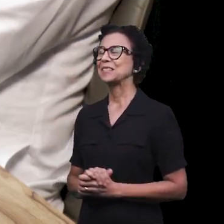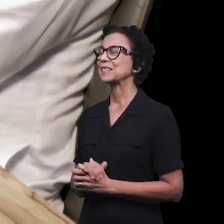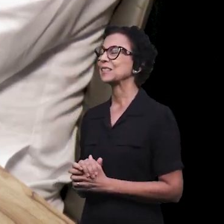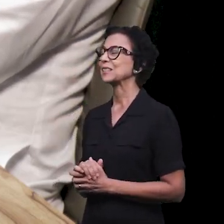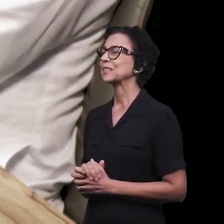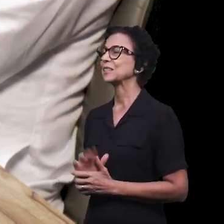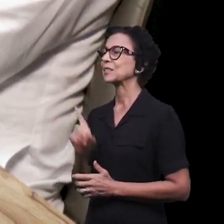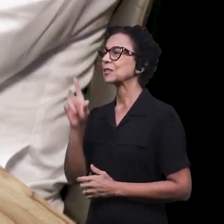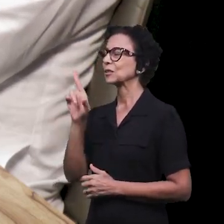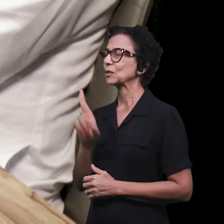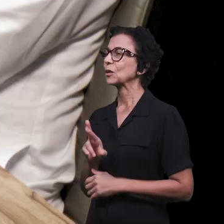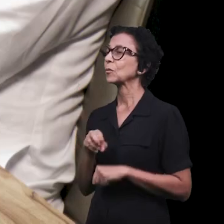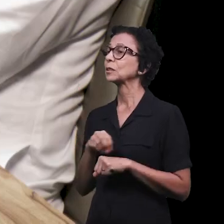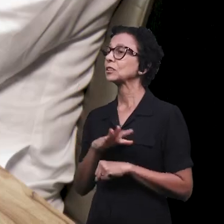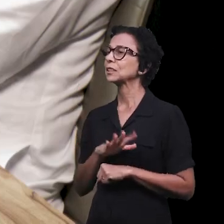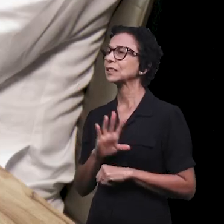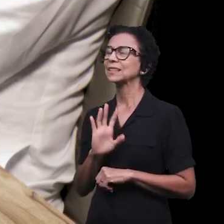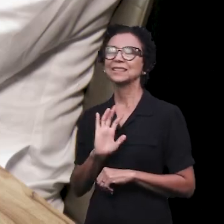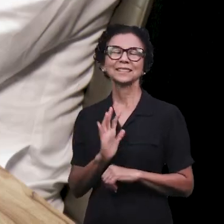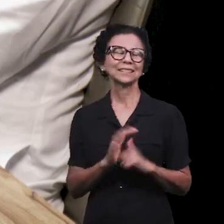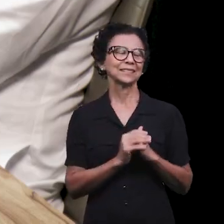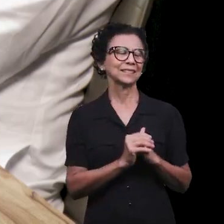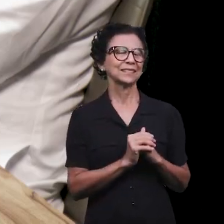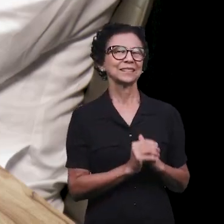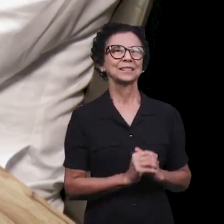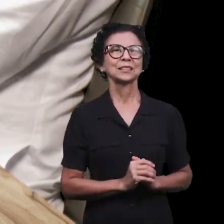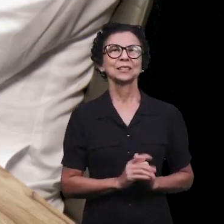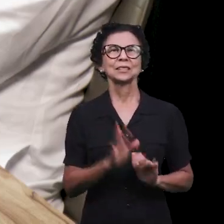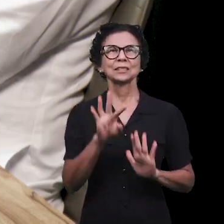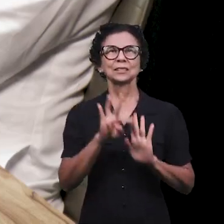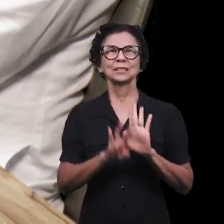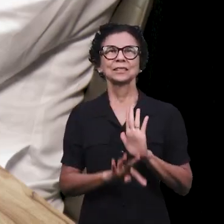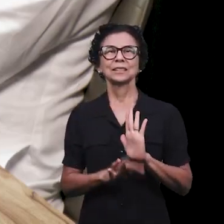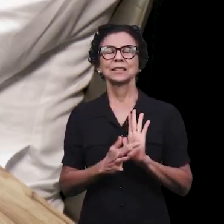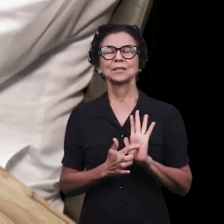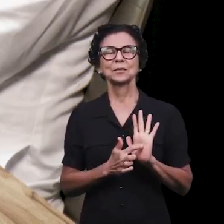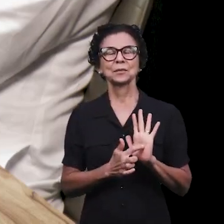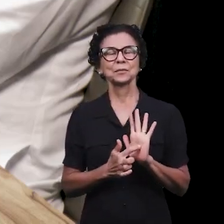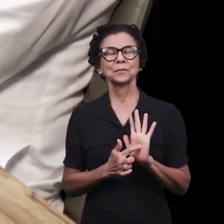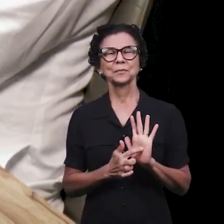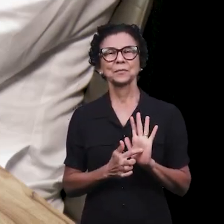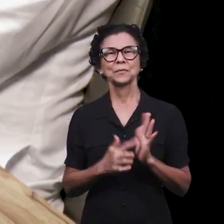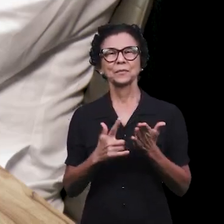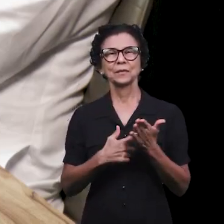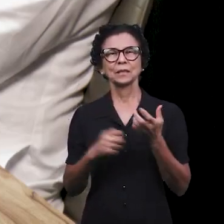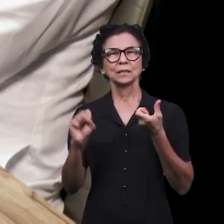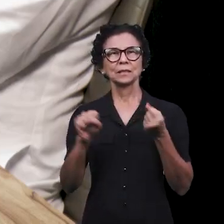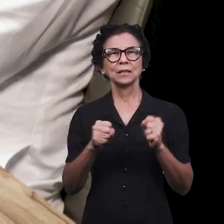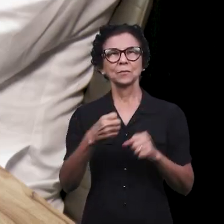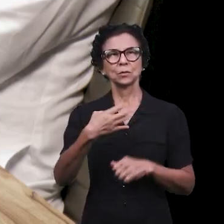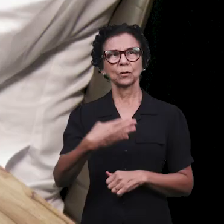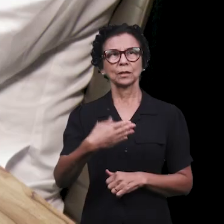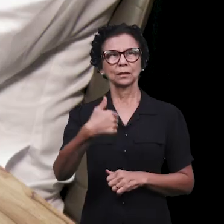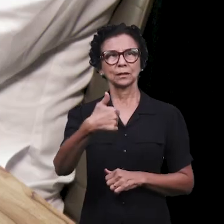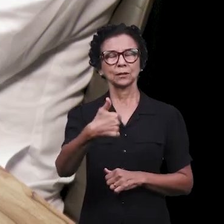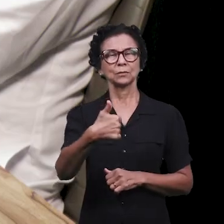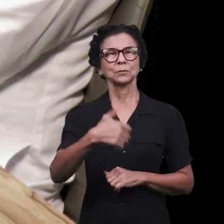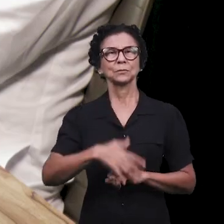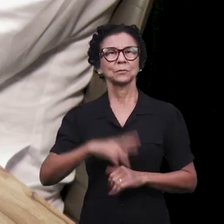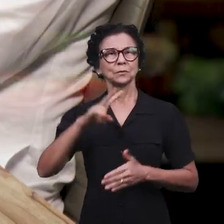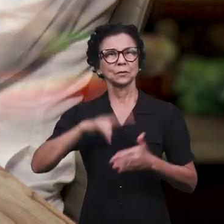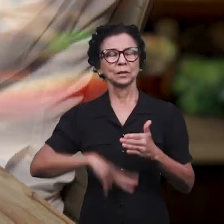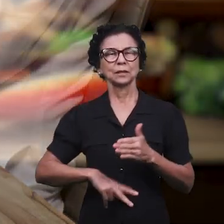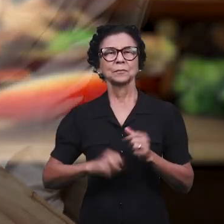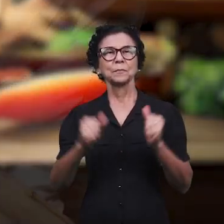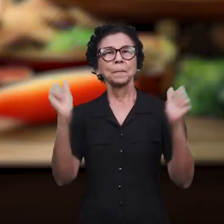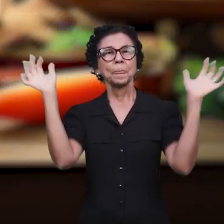aqui? Então eu vou deixar um texto que eu trouxe hoje na Bíblia aqui para vocês. Tá lá em Salmos 41, eu vou ler para